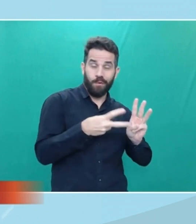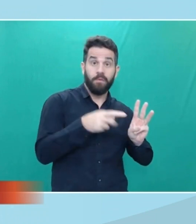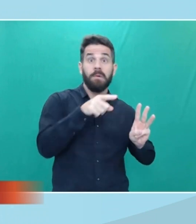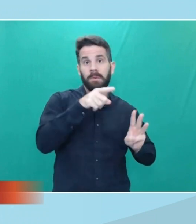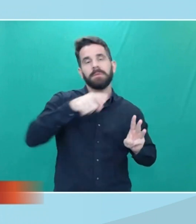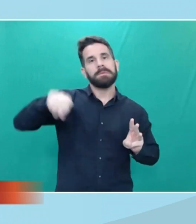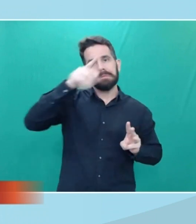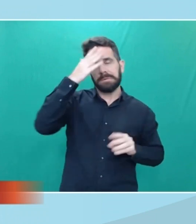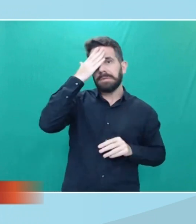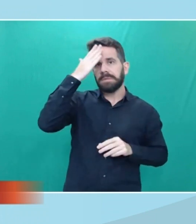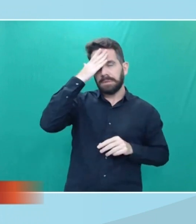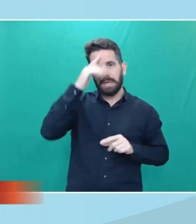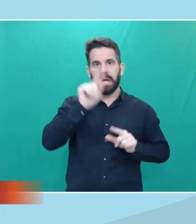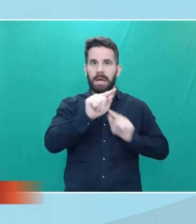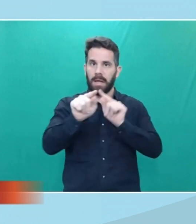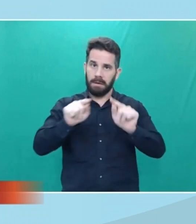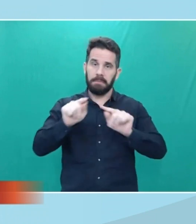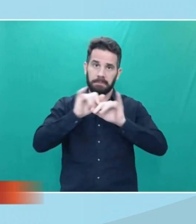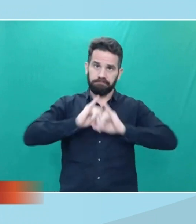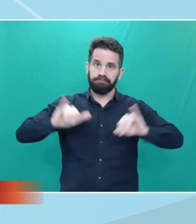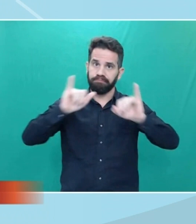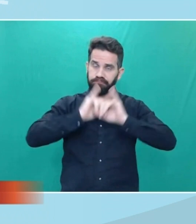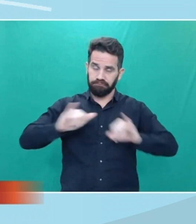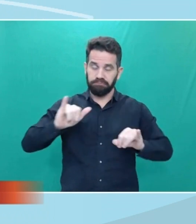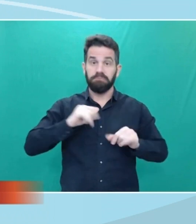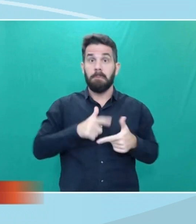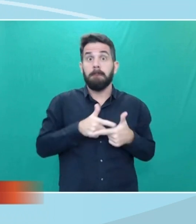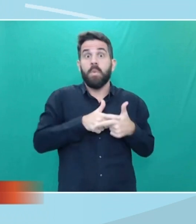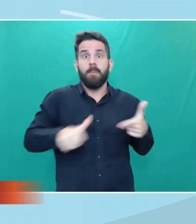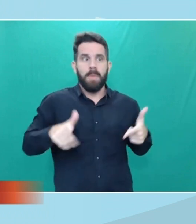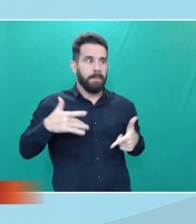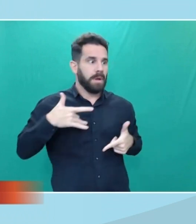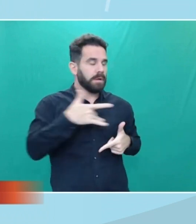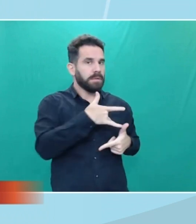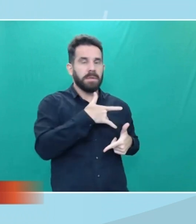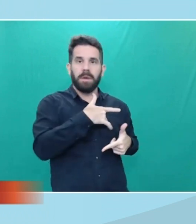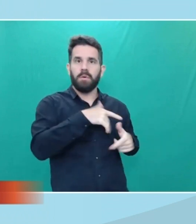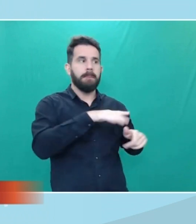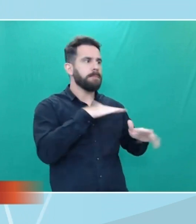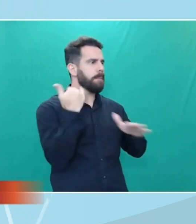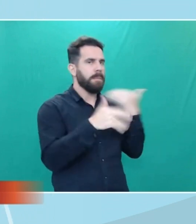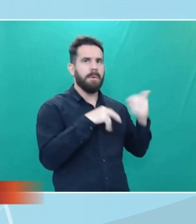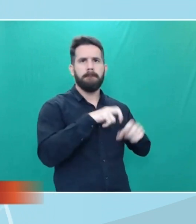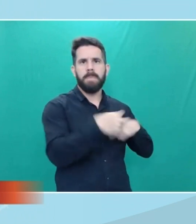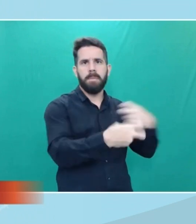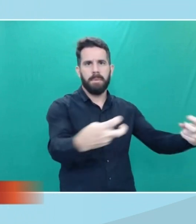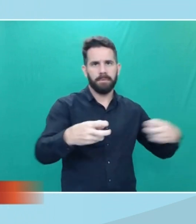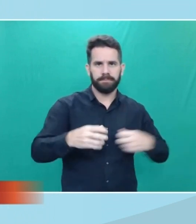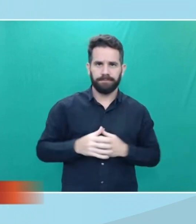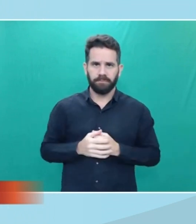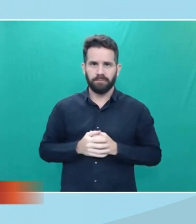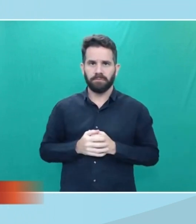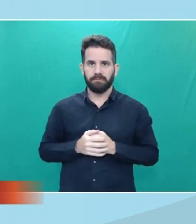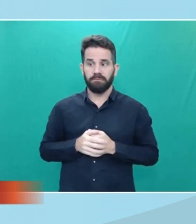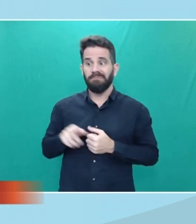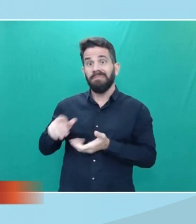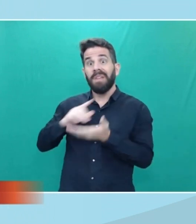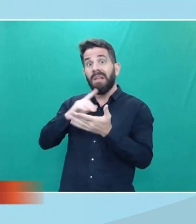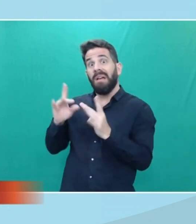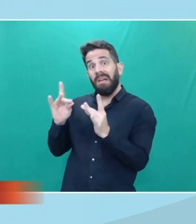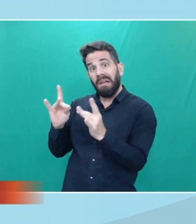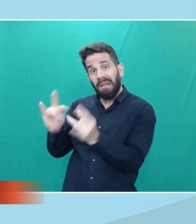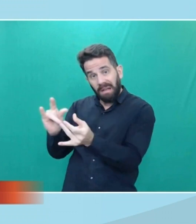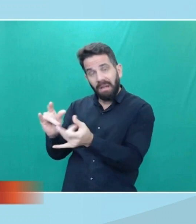sanitária, humanitária. Bom, essa falta da cloroquina, foi gerado pelo